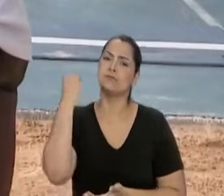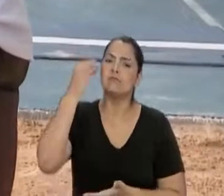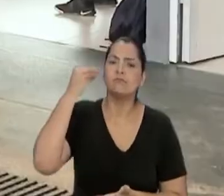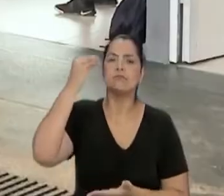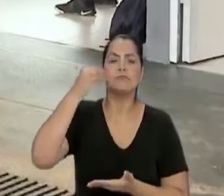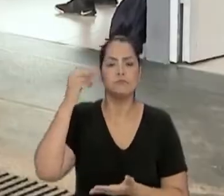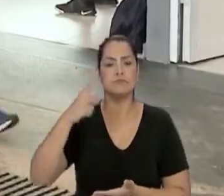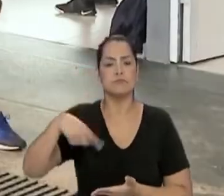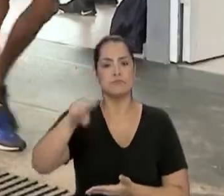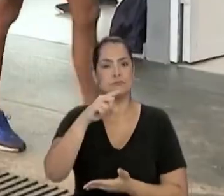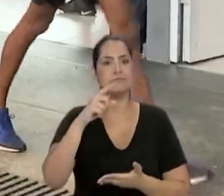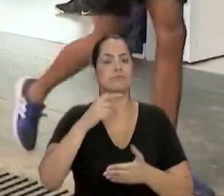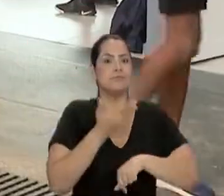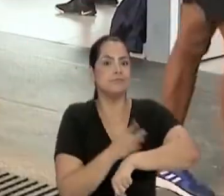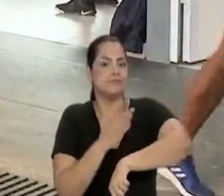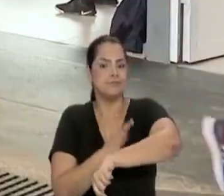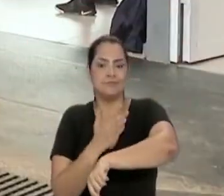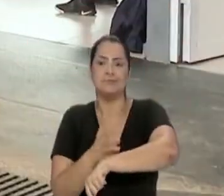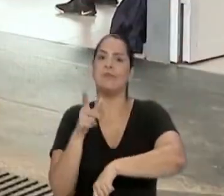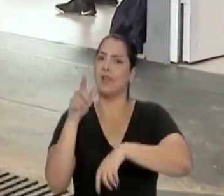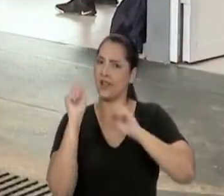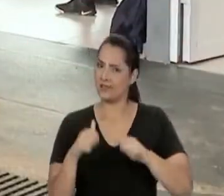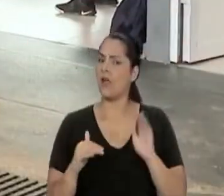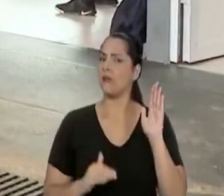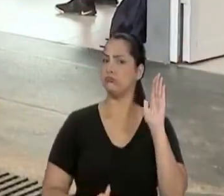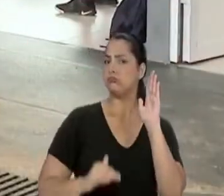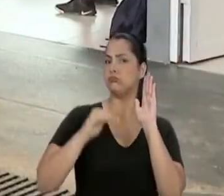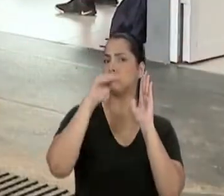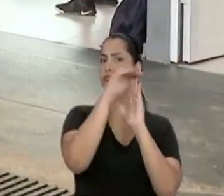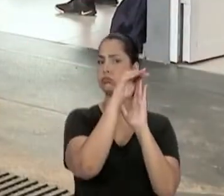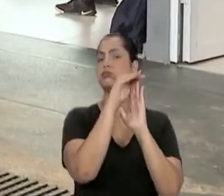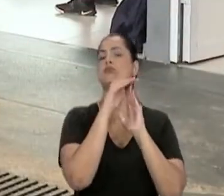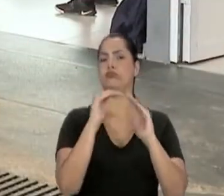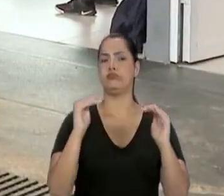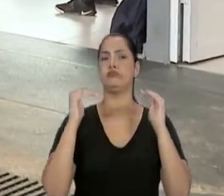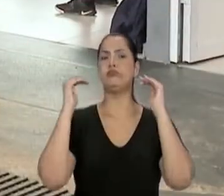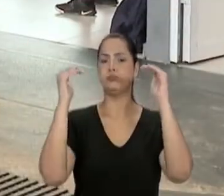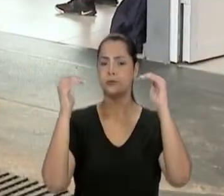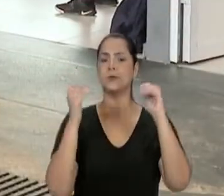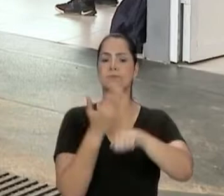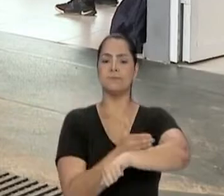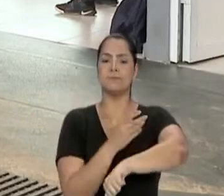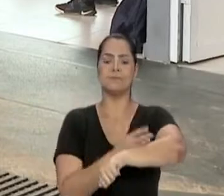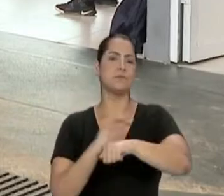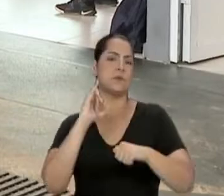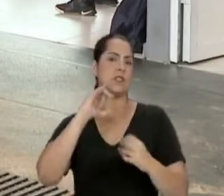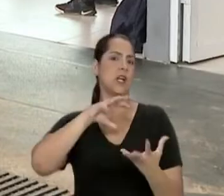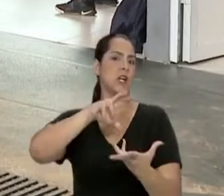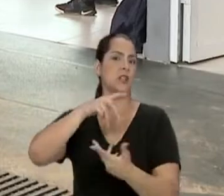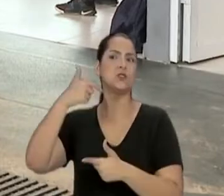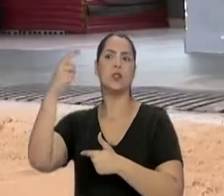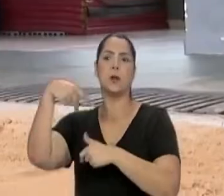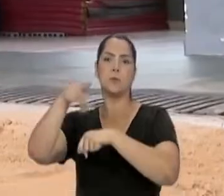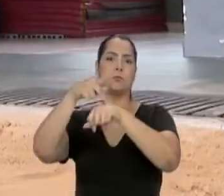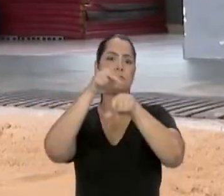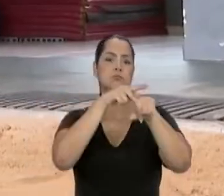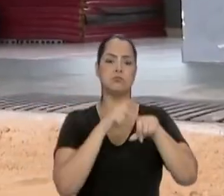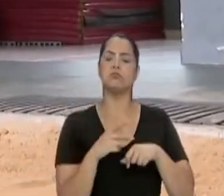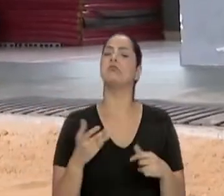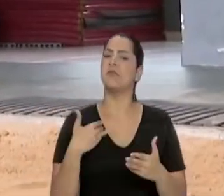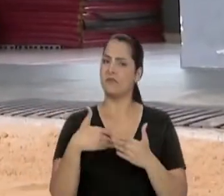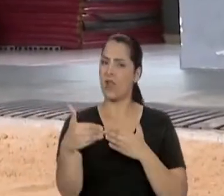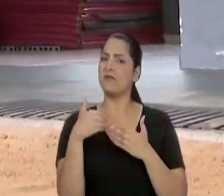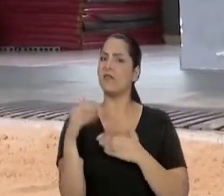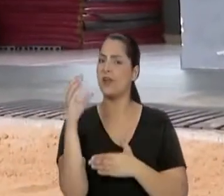das atletas, ela é uma atleta para chegar no mais alto nível, né? Atleta internacional, logo, logo. Eu acho